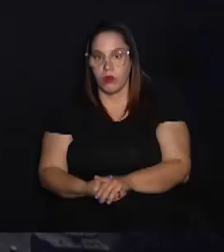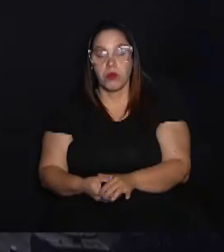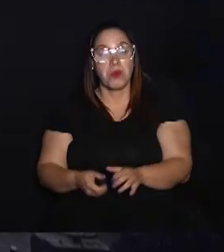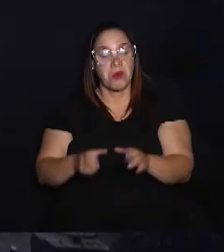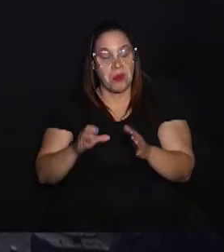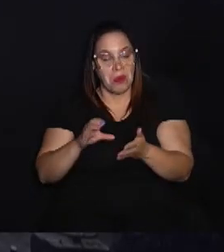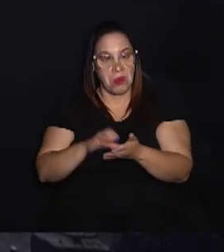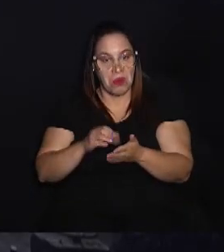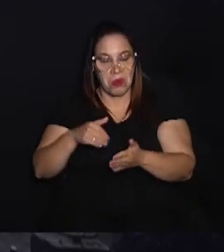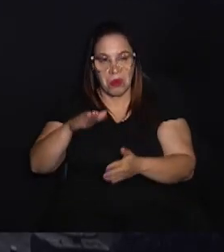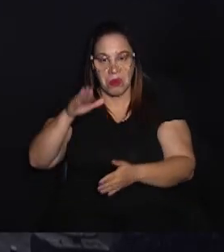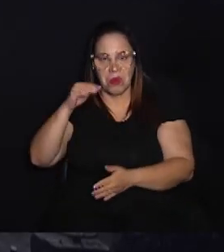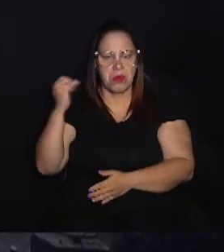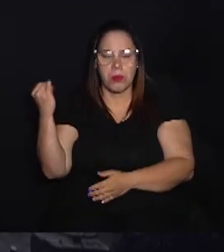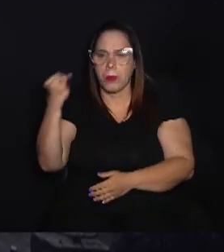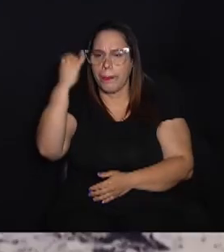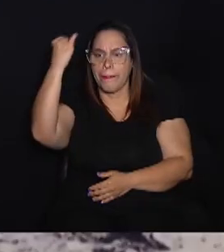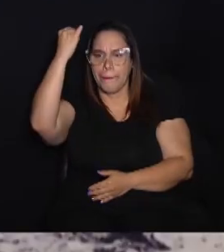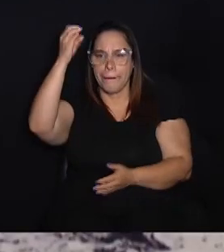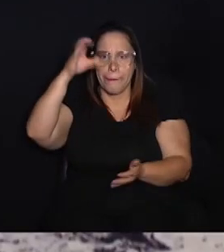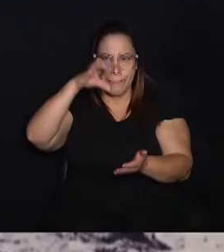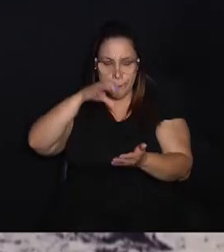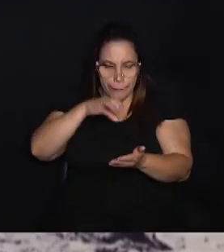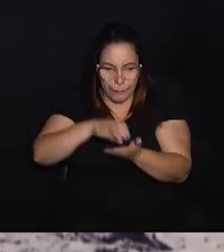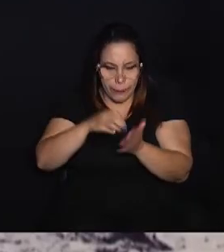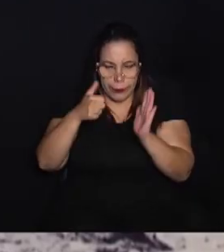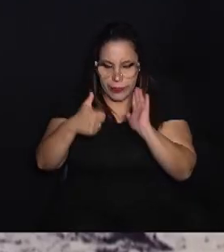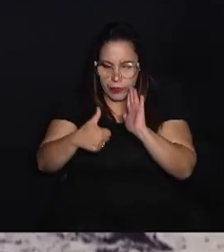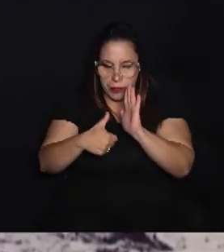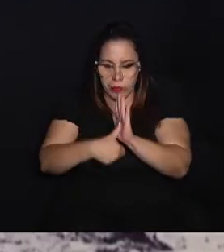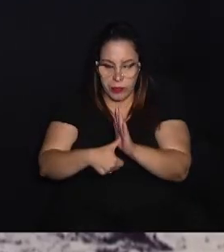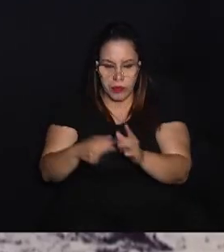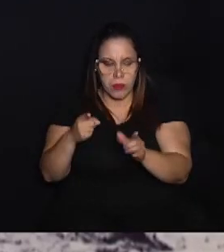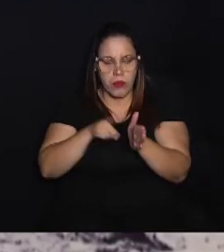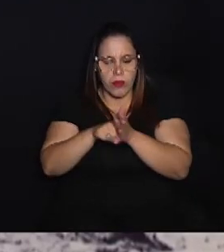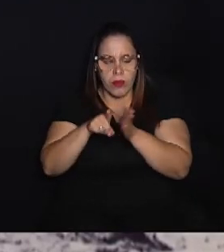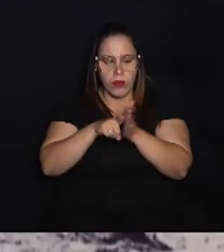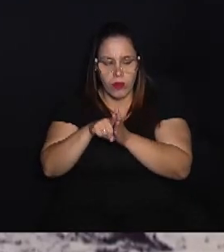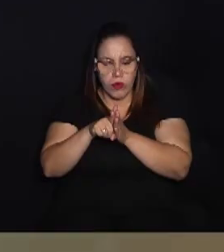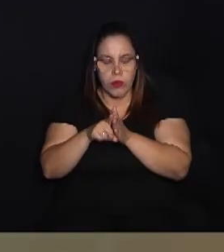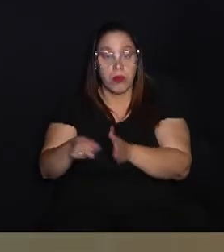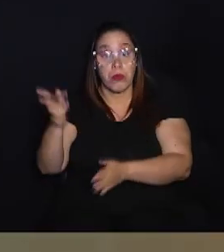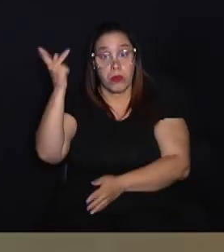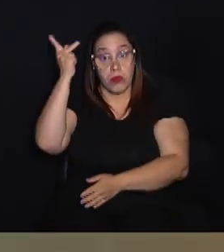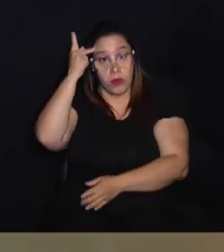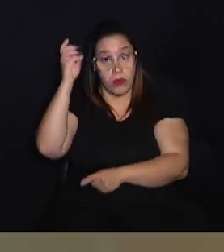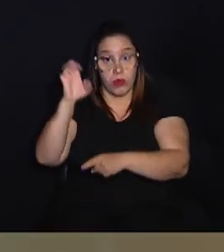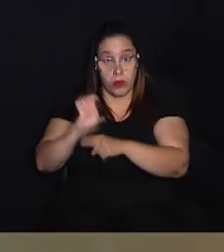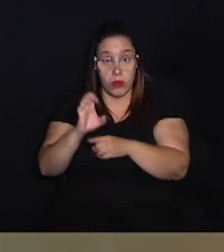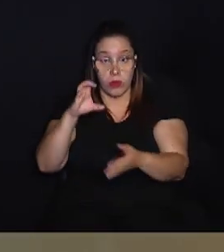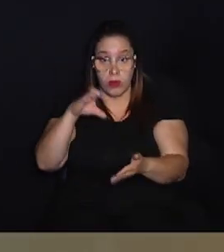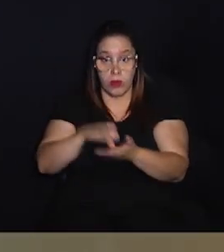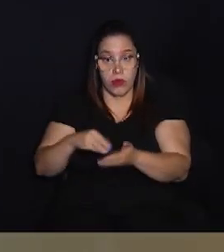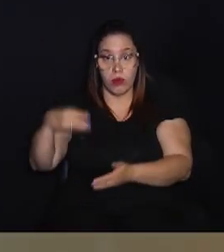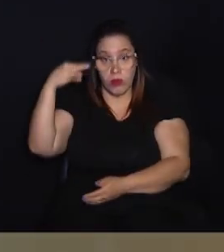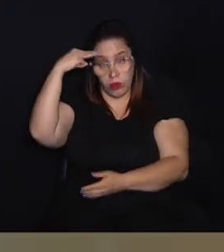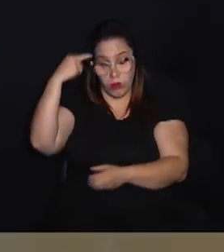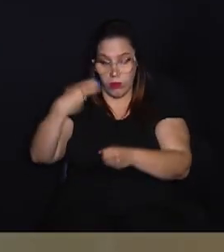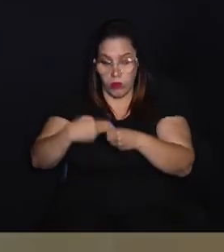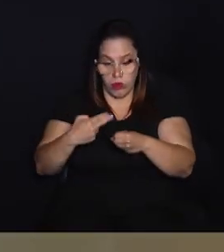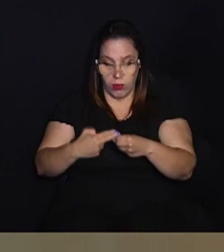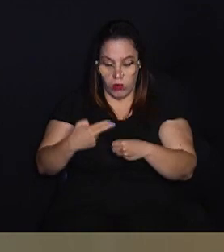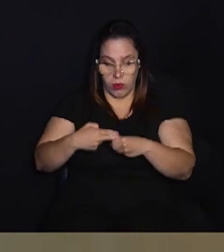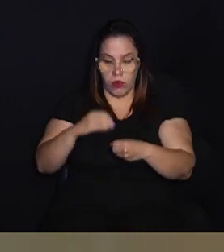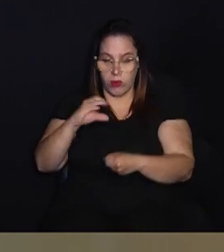Considerado um dos mais importantes centros de documentação e pesquisa do estado de São Paulo, o Centro de Memória da Unicamp,